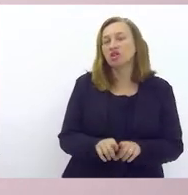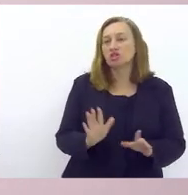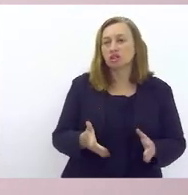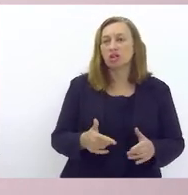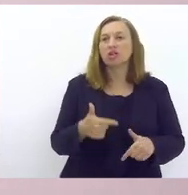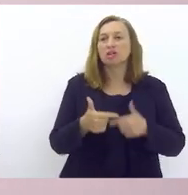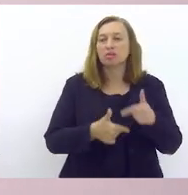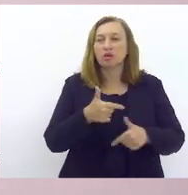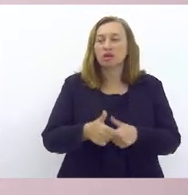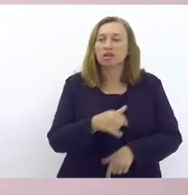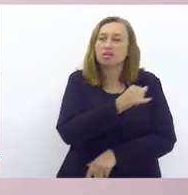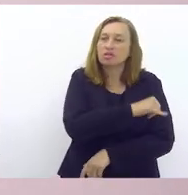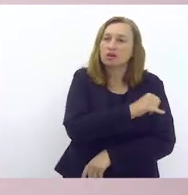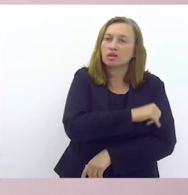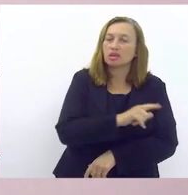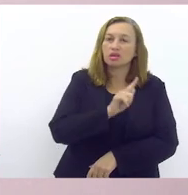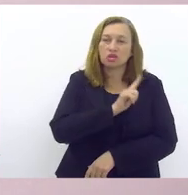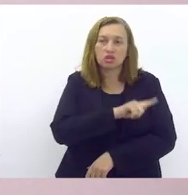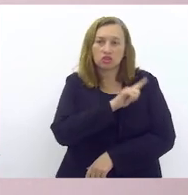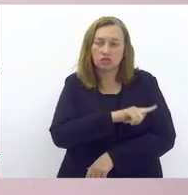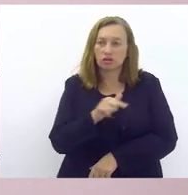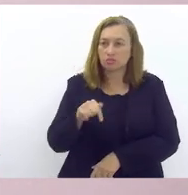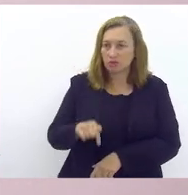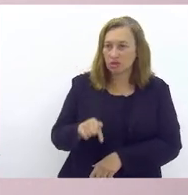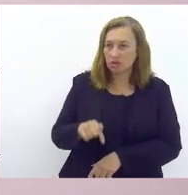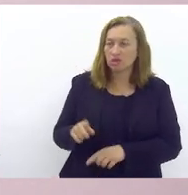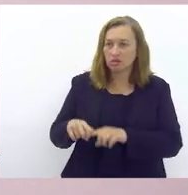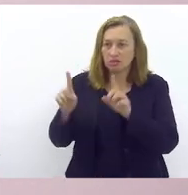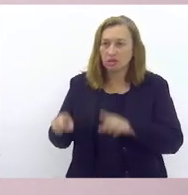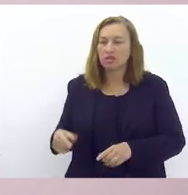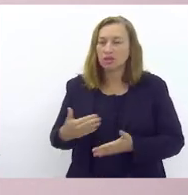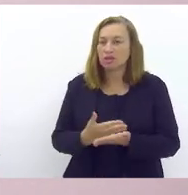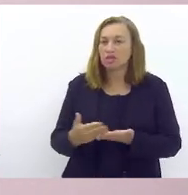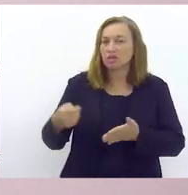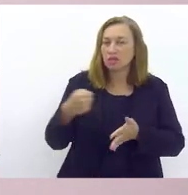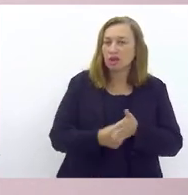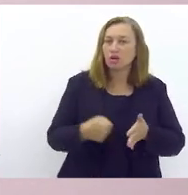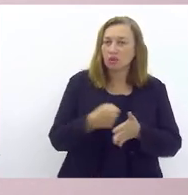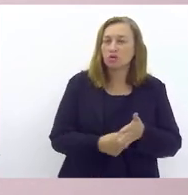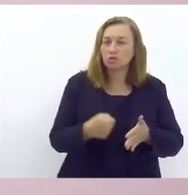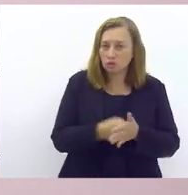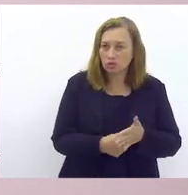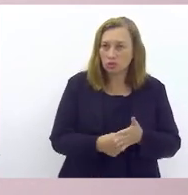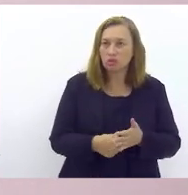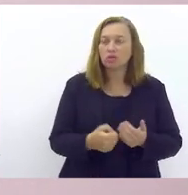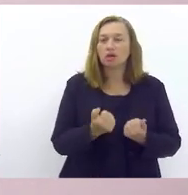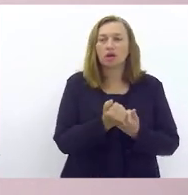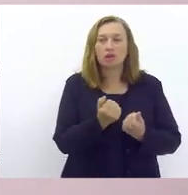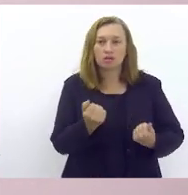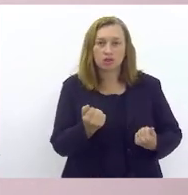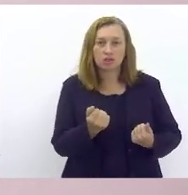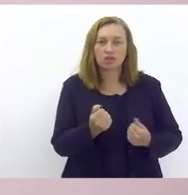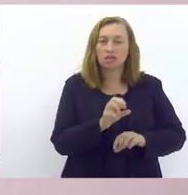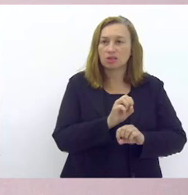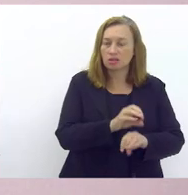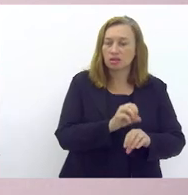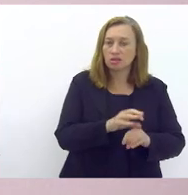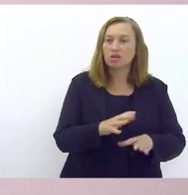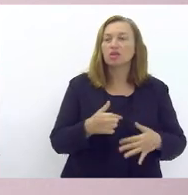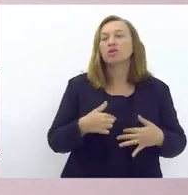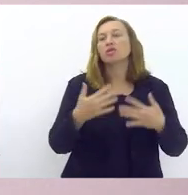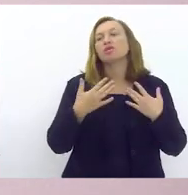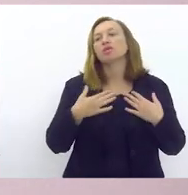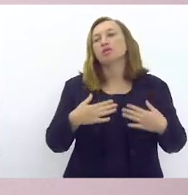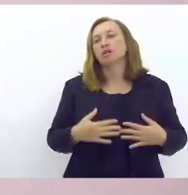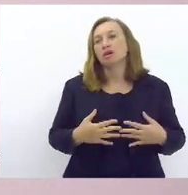gestão aqui no Rio de Janeiro, enquanto funcionário, foi que nós começamos a nossa luta com as nossas auxiliares. Então, estou assim, muito à vontade